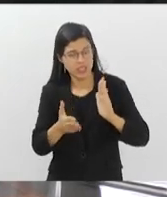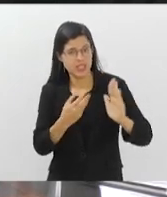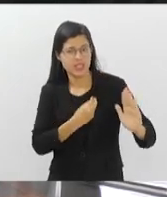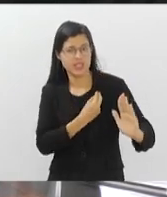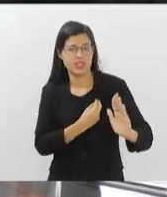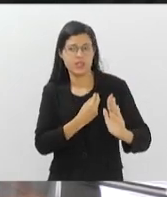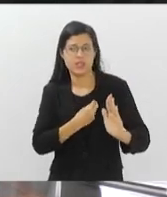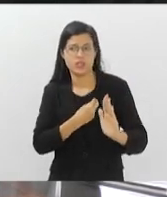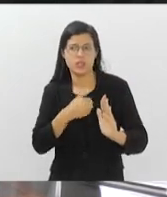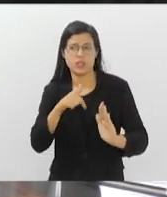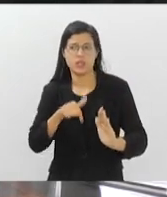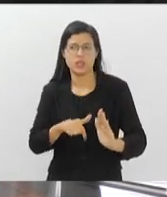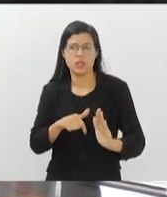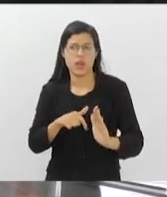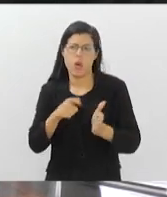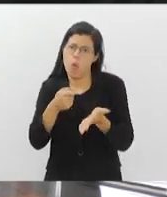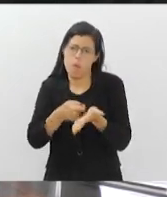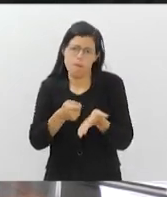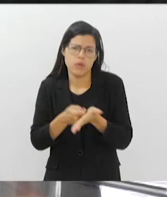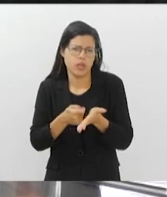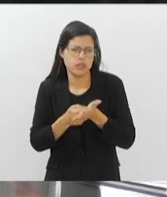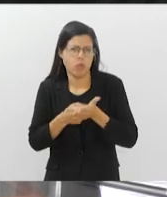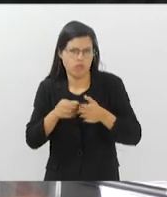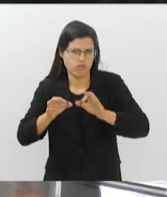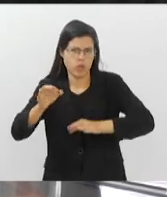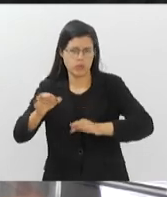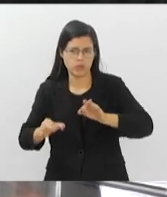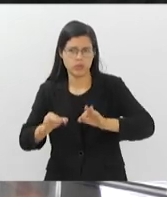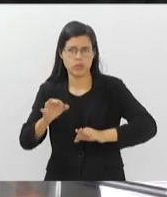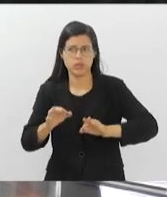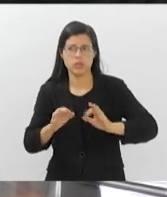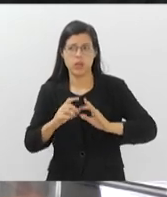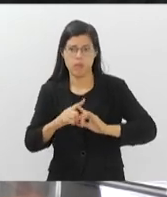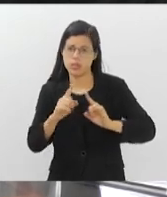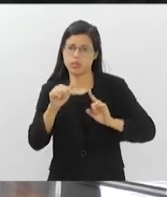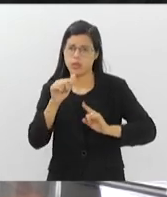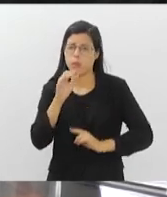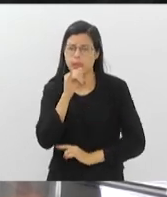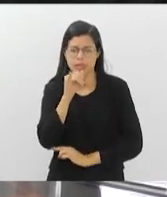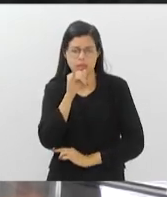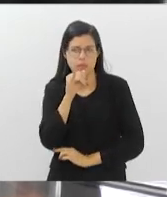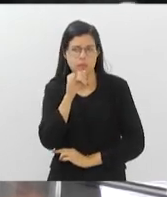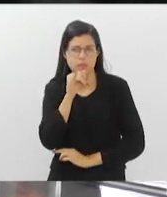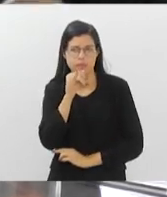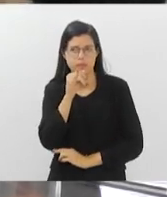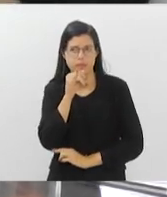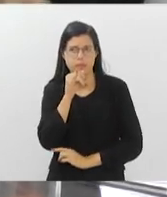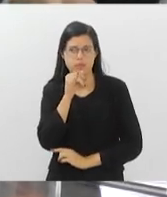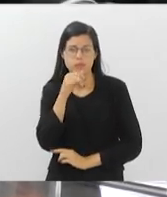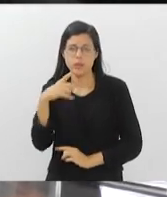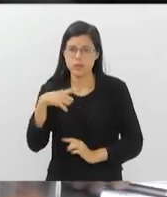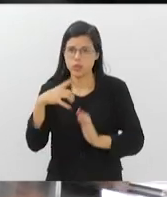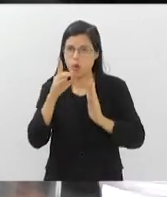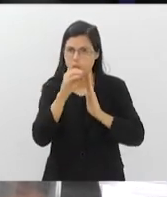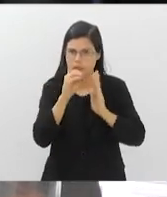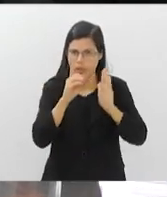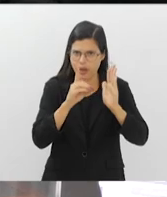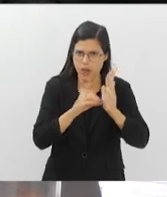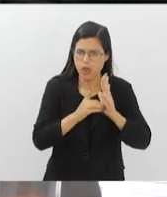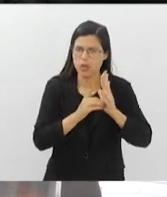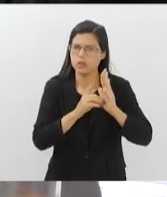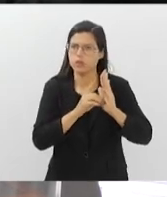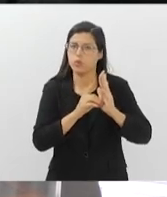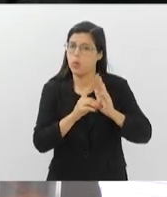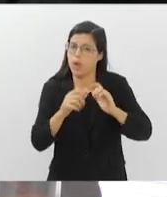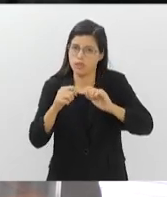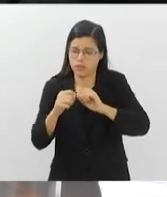por obrigação legal da justiça. Sim. Mas é um caso esse que tinha... Um decreto criava o CONEMA. E a gente